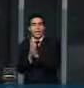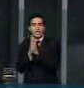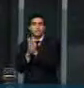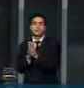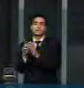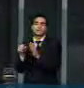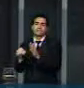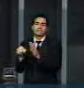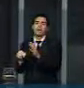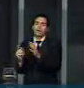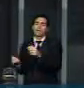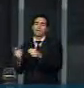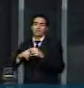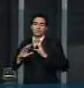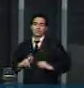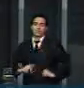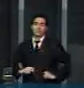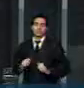lado.